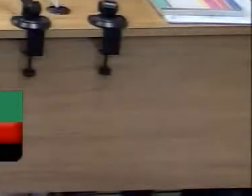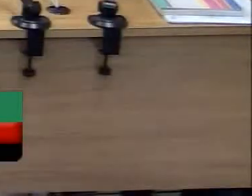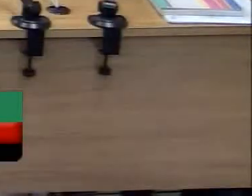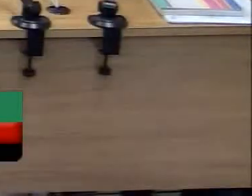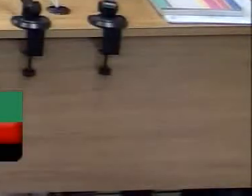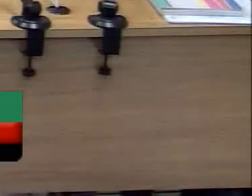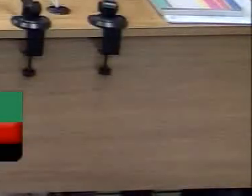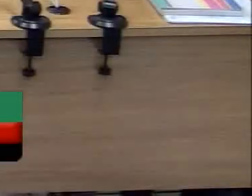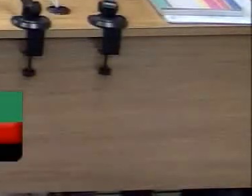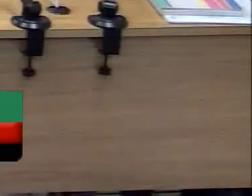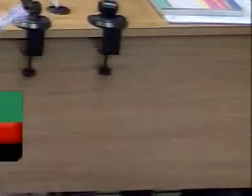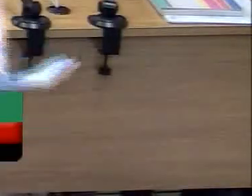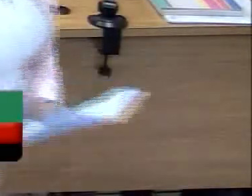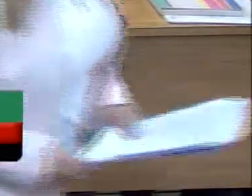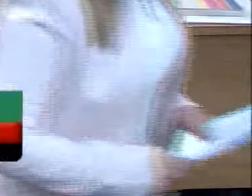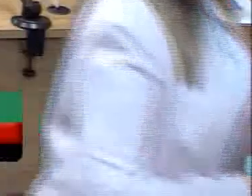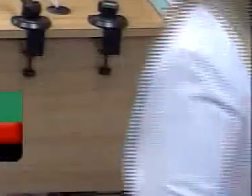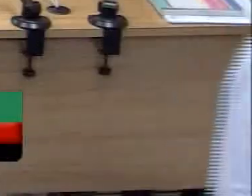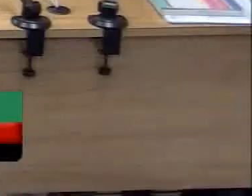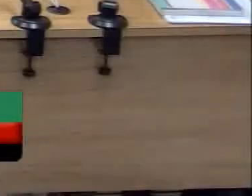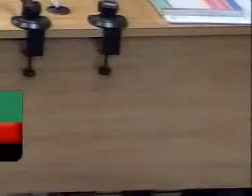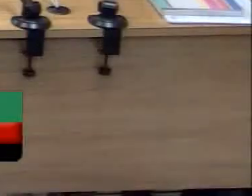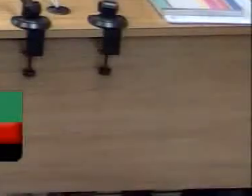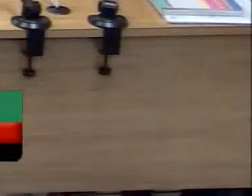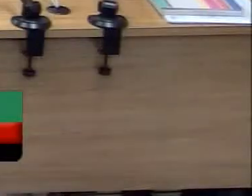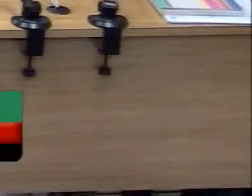Lúcia, vem cá, por favor.